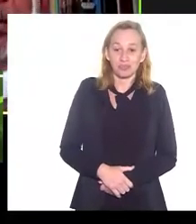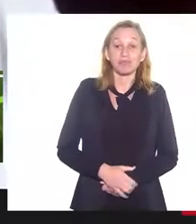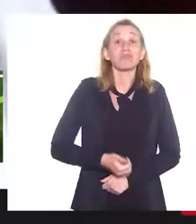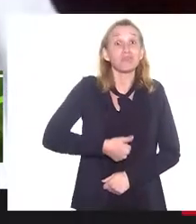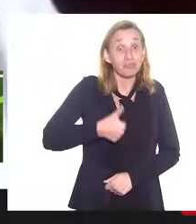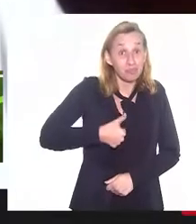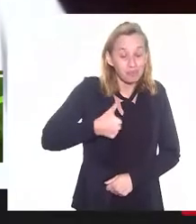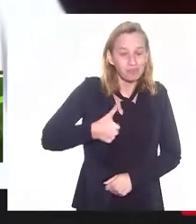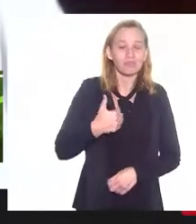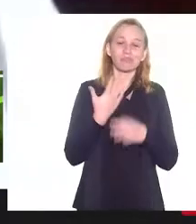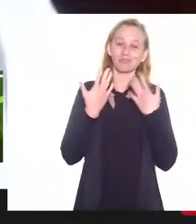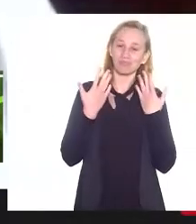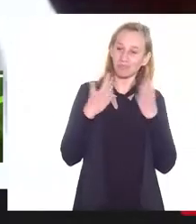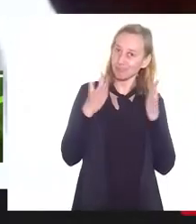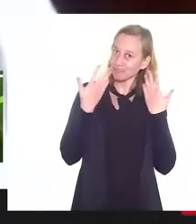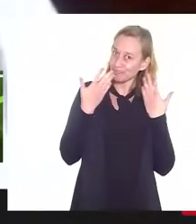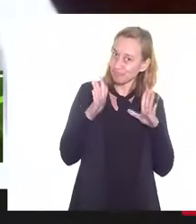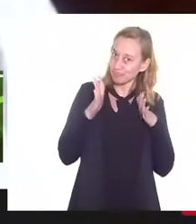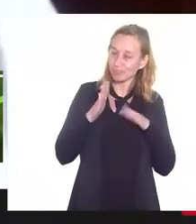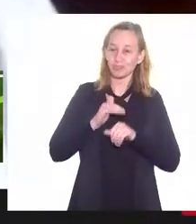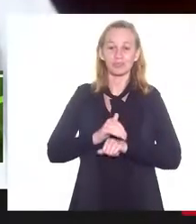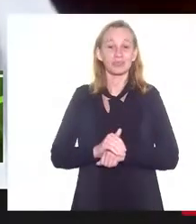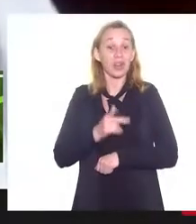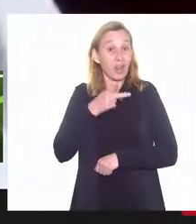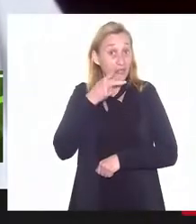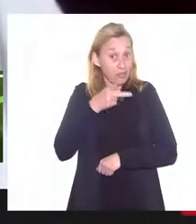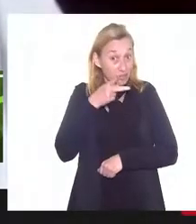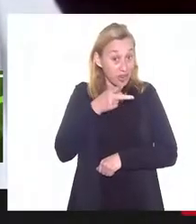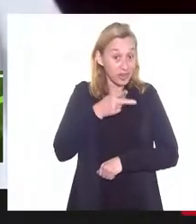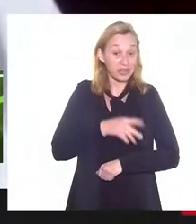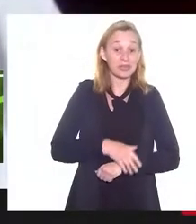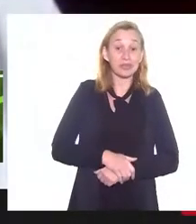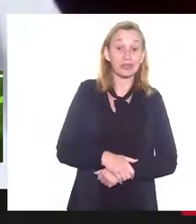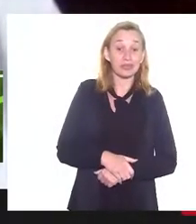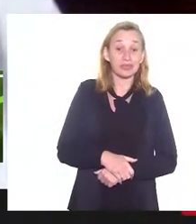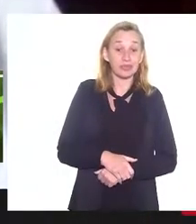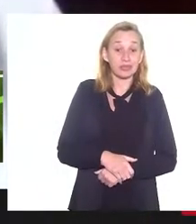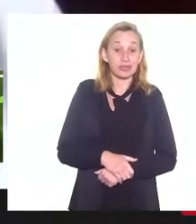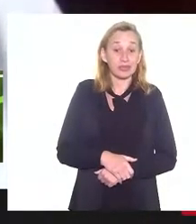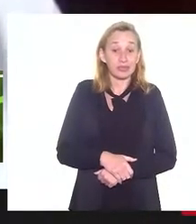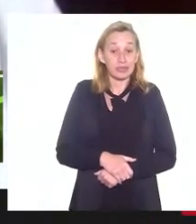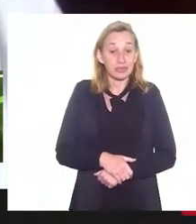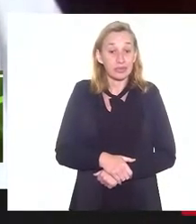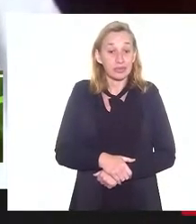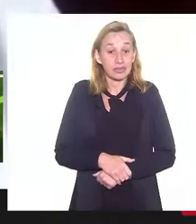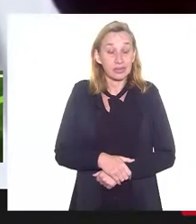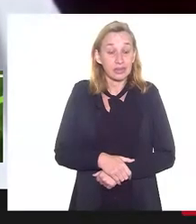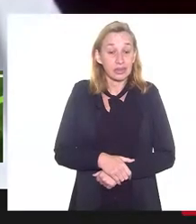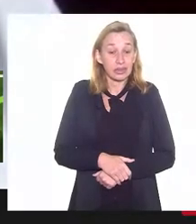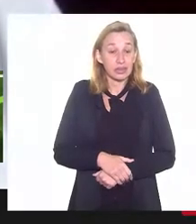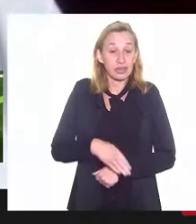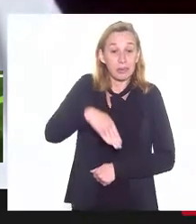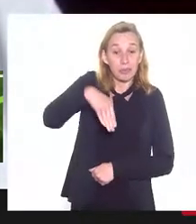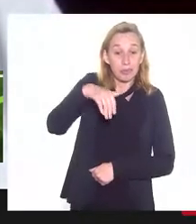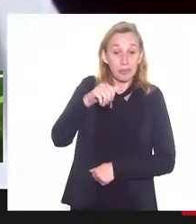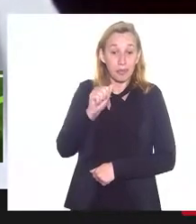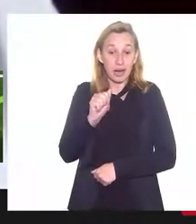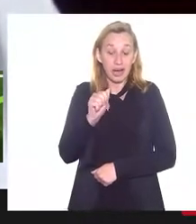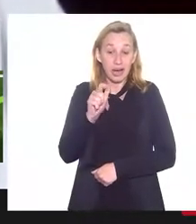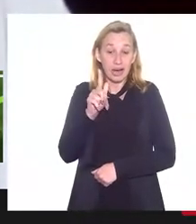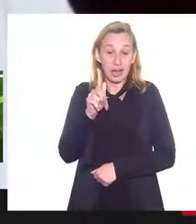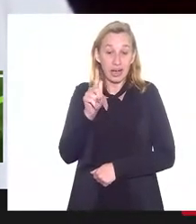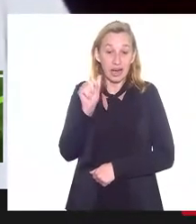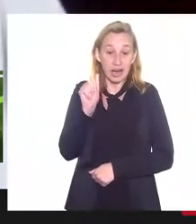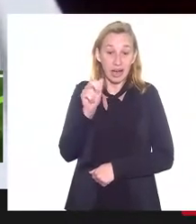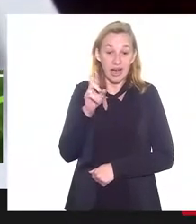eu quero parabenizar aí a fala da minha querida Ebome Margarete de Xangô,